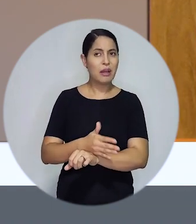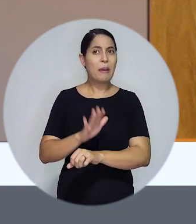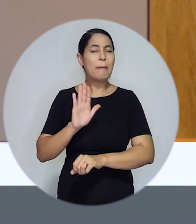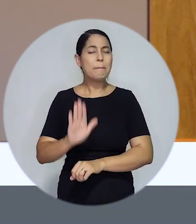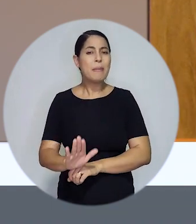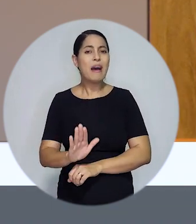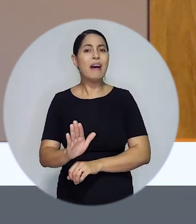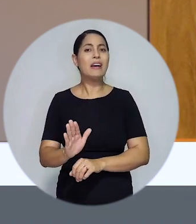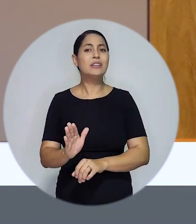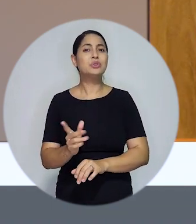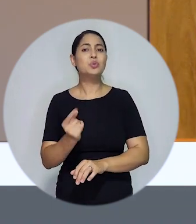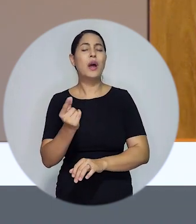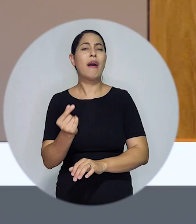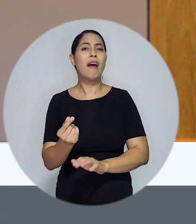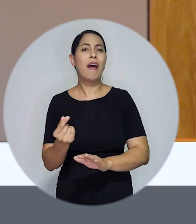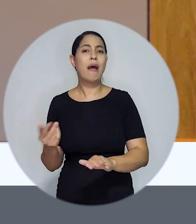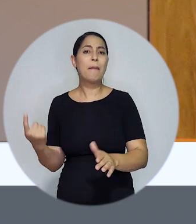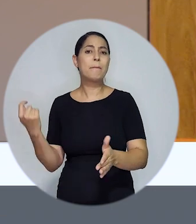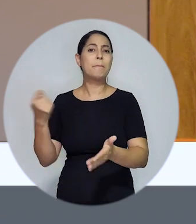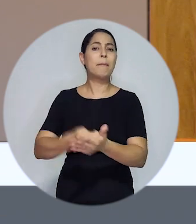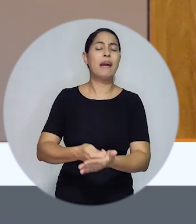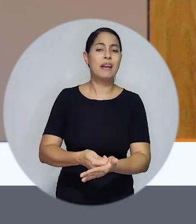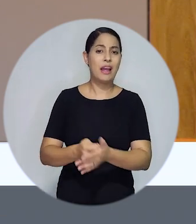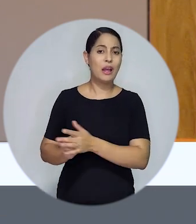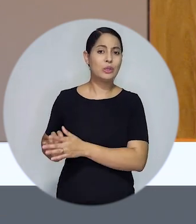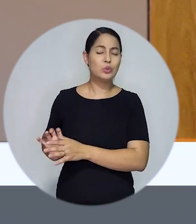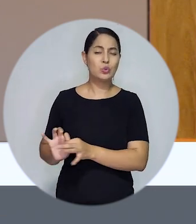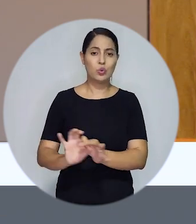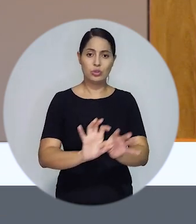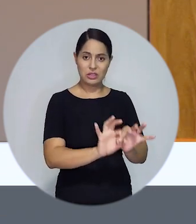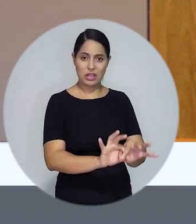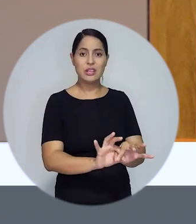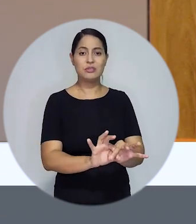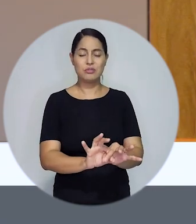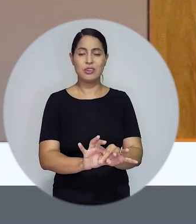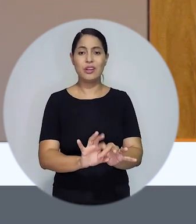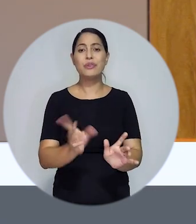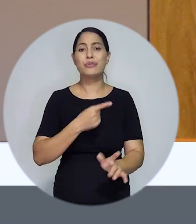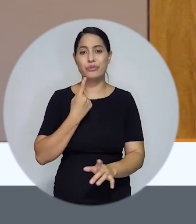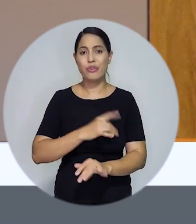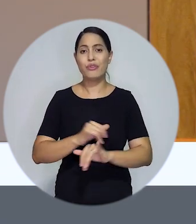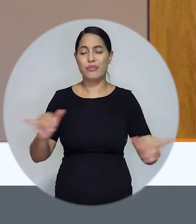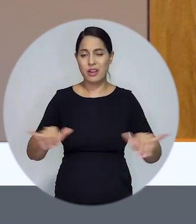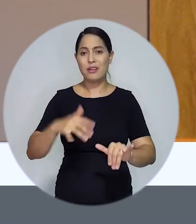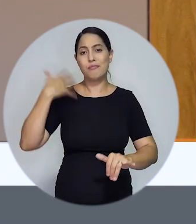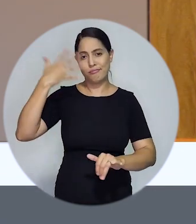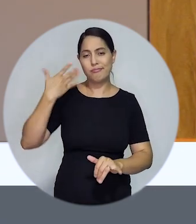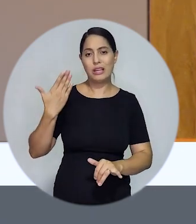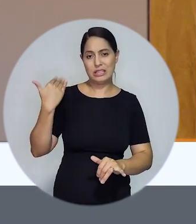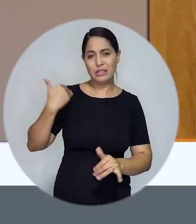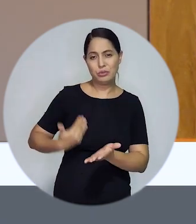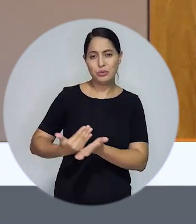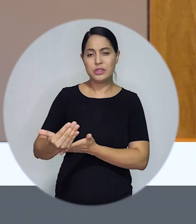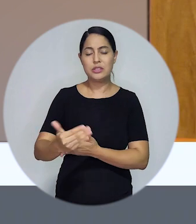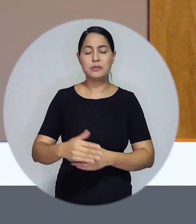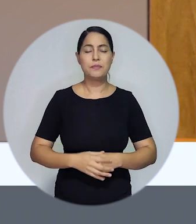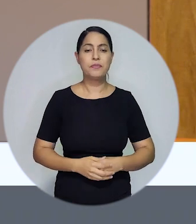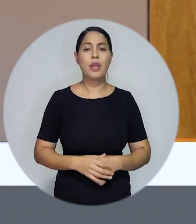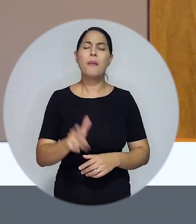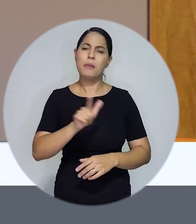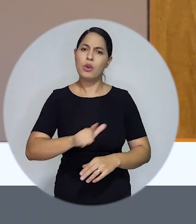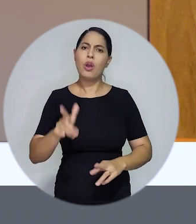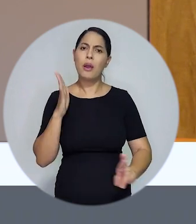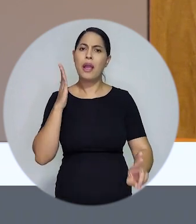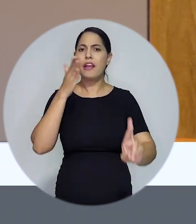ao judiciário, uma forma de racionalizar o acesso diante dos dilemas que já comentamos no início, mas